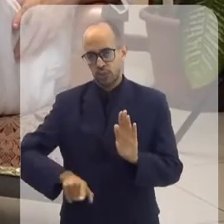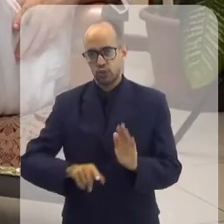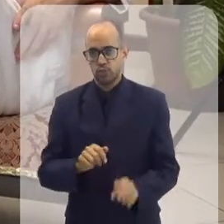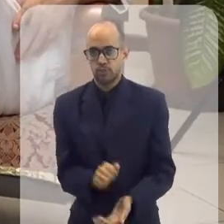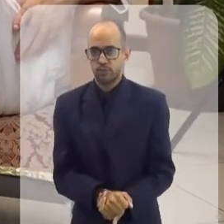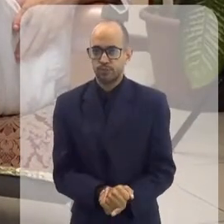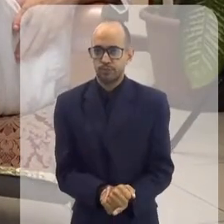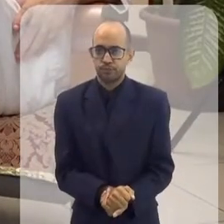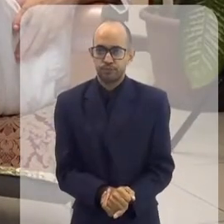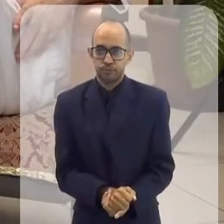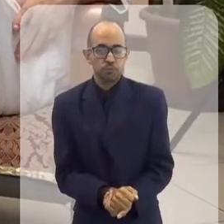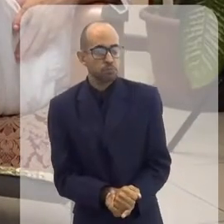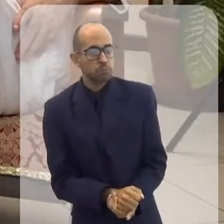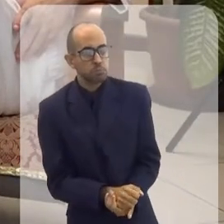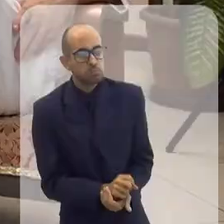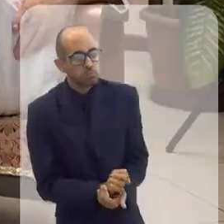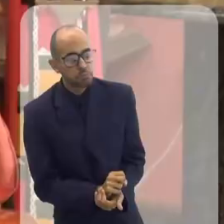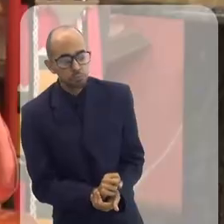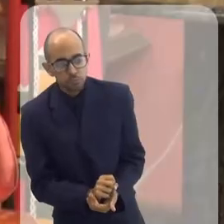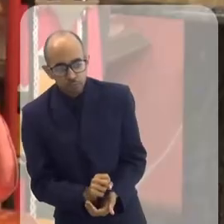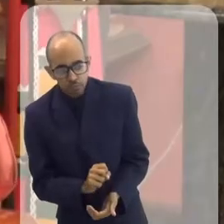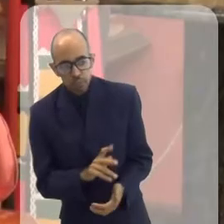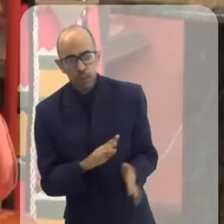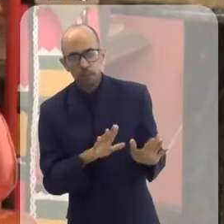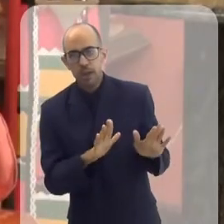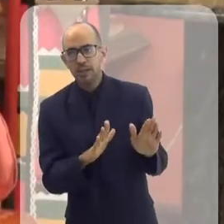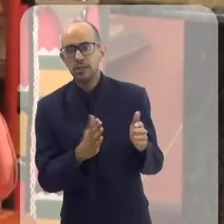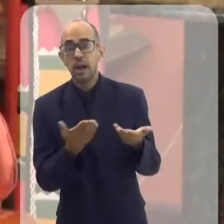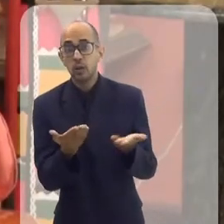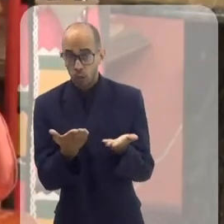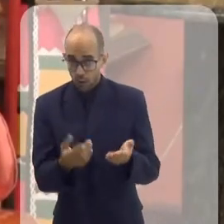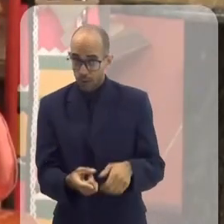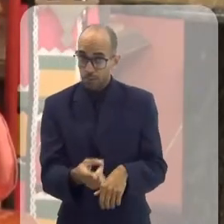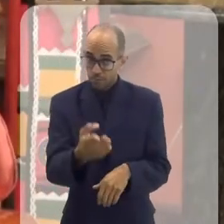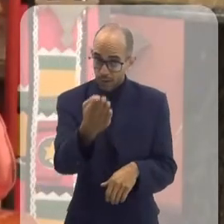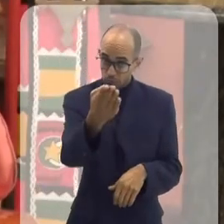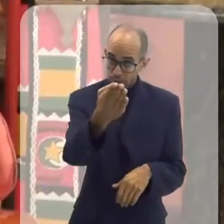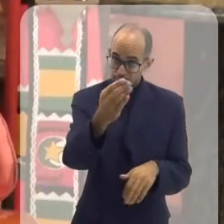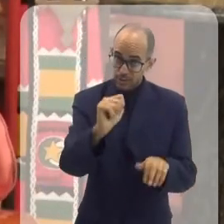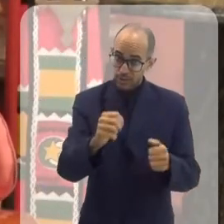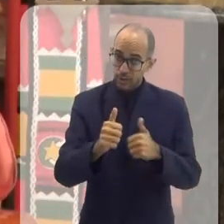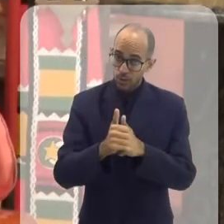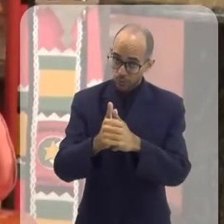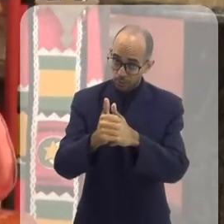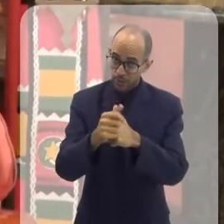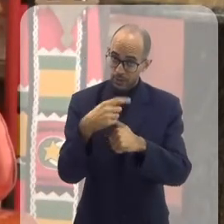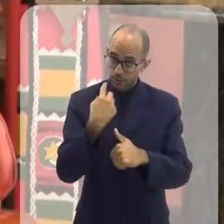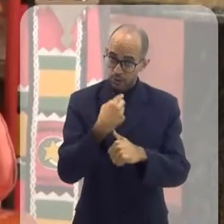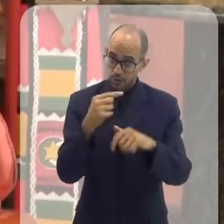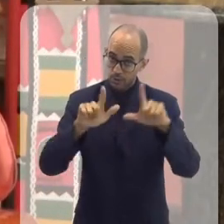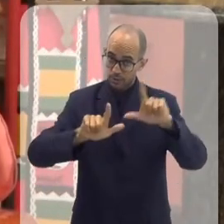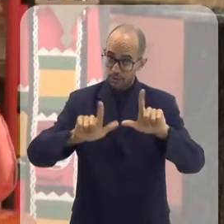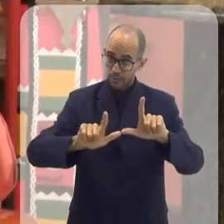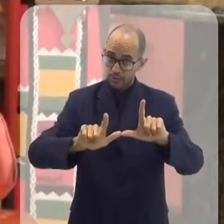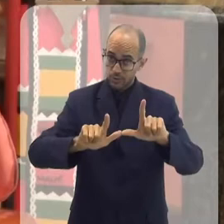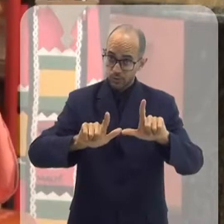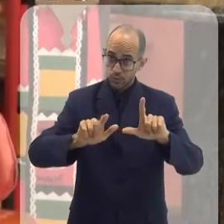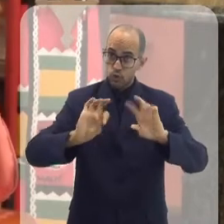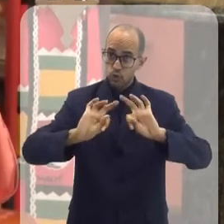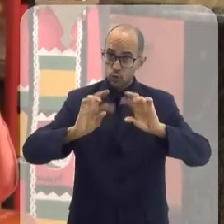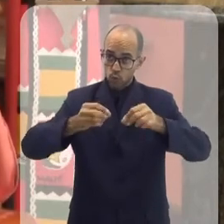cada qual com os mais então tem agora eu queria voltar uma coisa para você o que estão acompanhando a gente